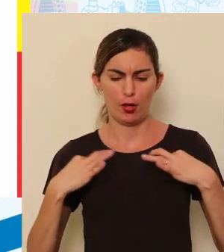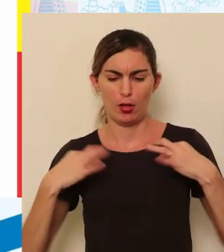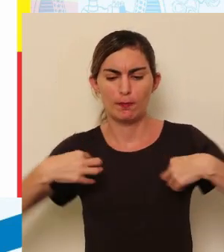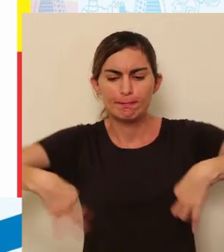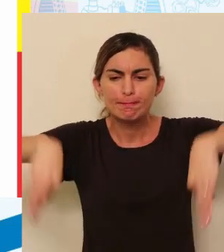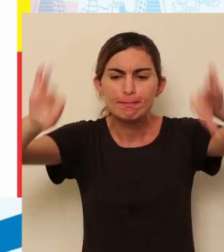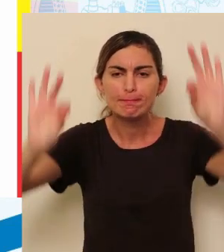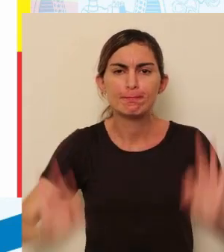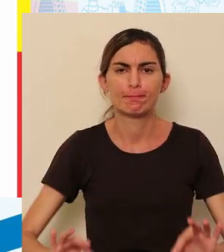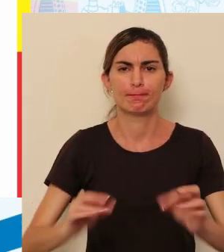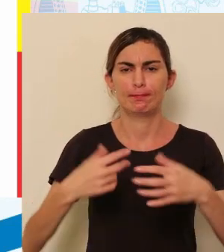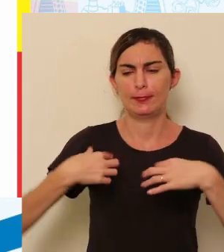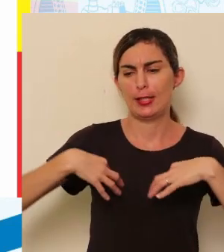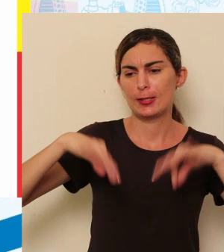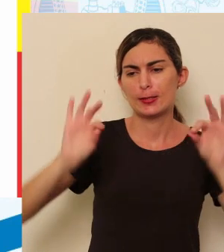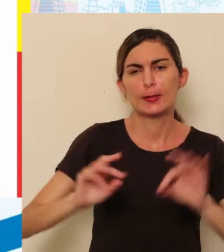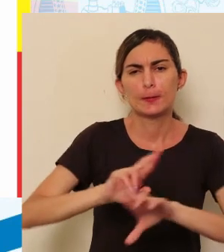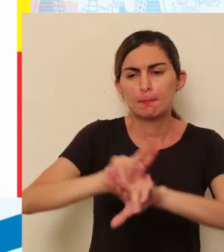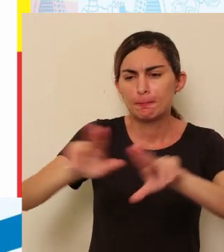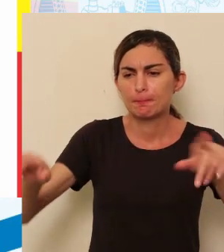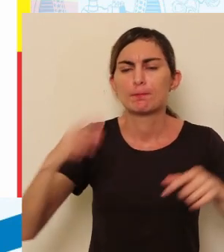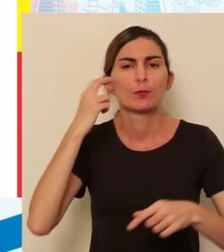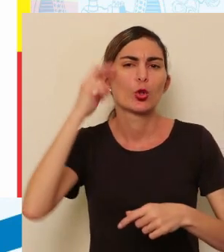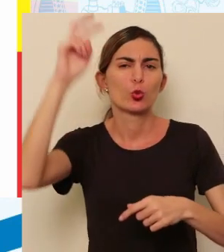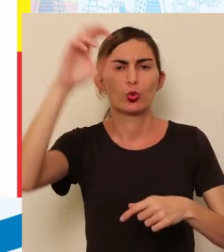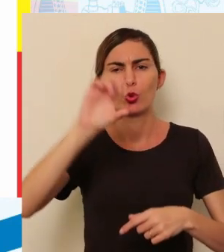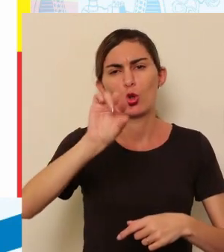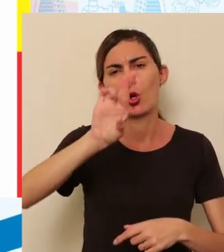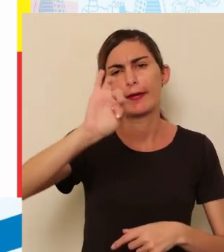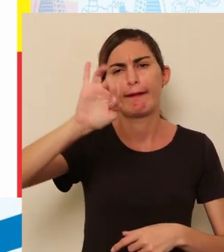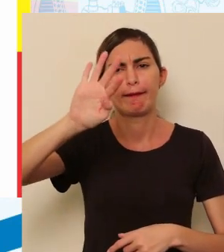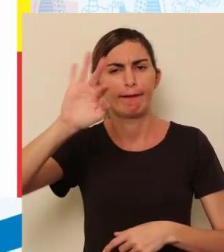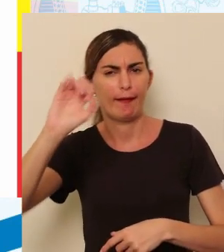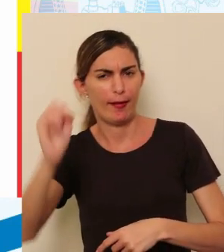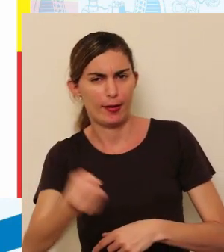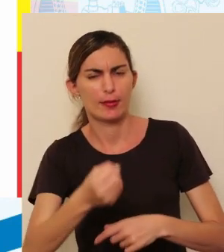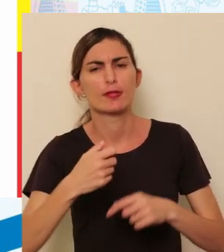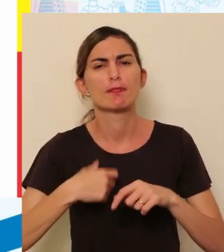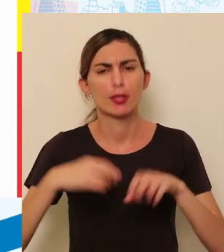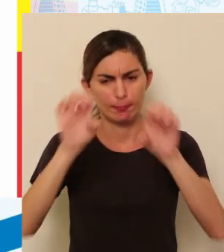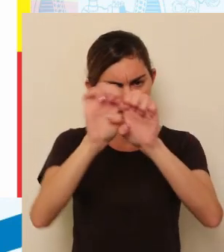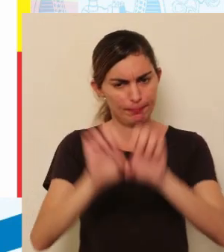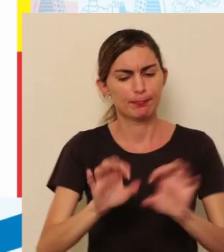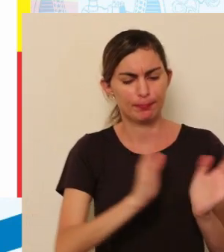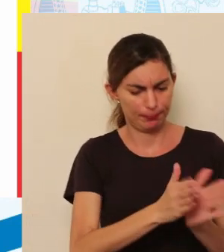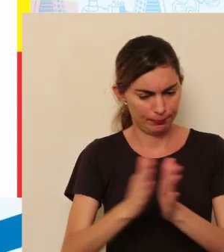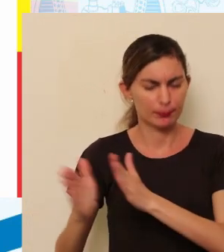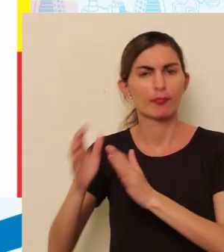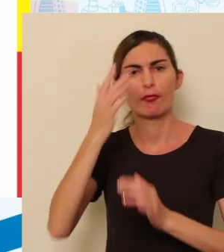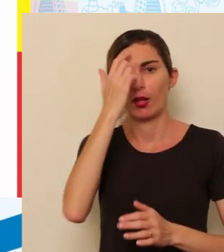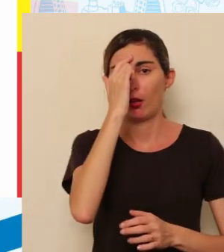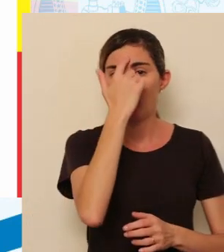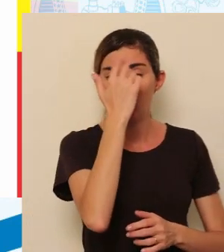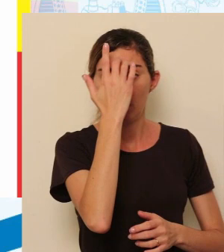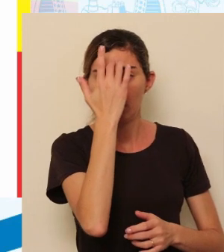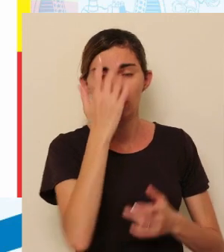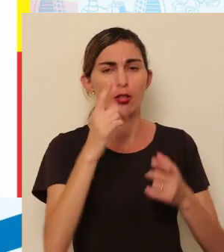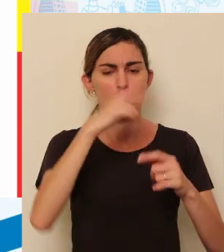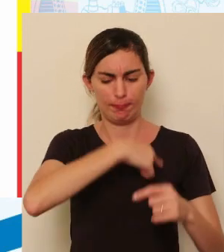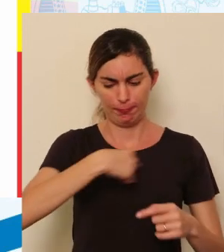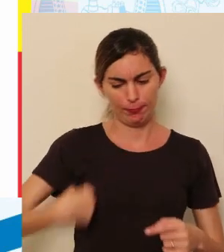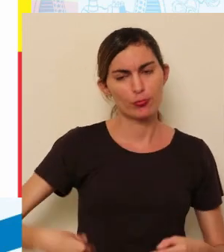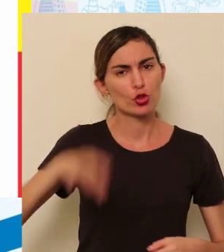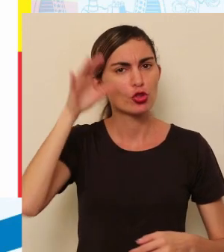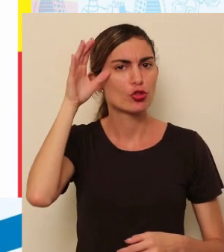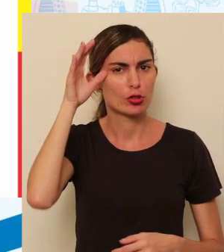tapetes e especiarias que eram produzidos nas culturas orientais, que já eram bem estruturadas, como a da Índia e a